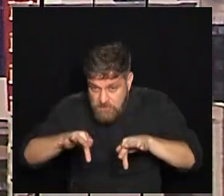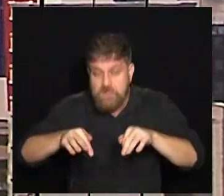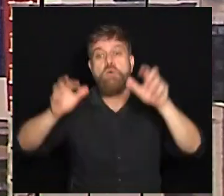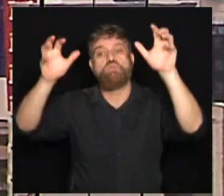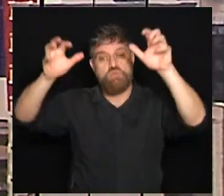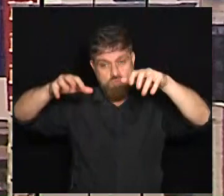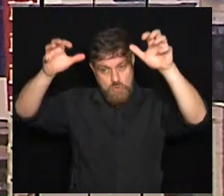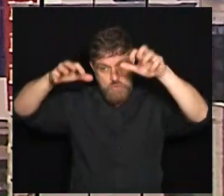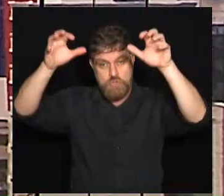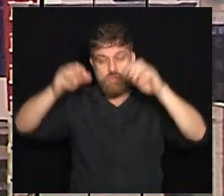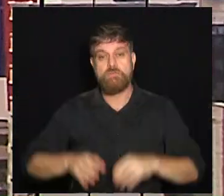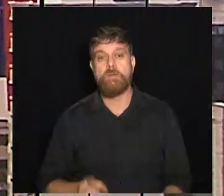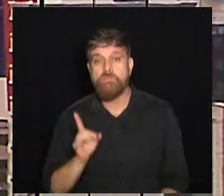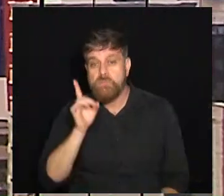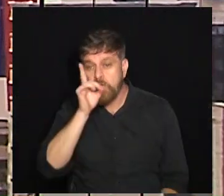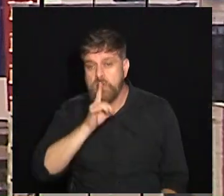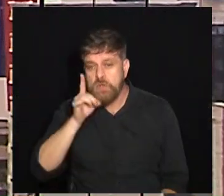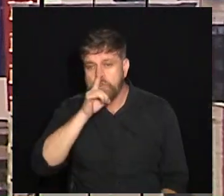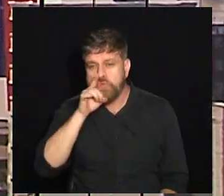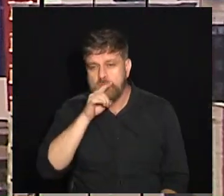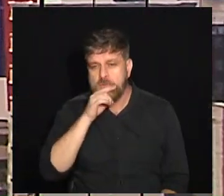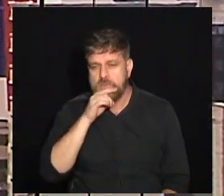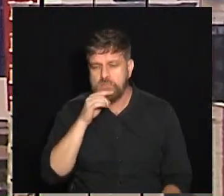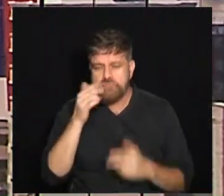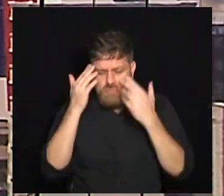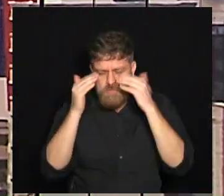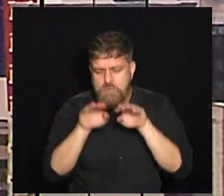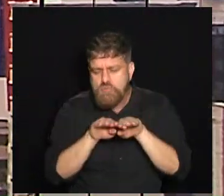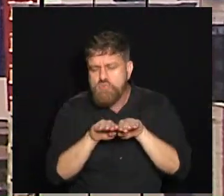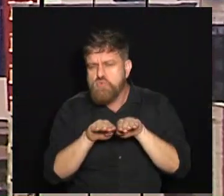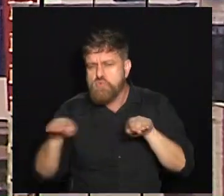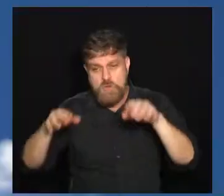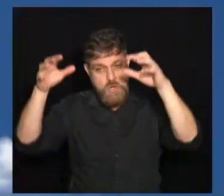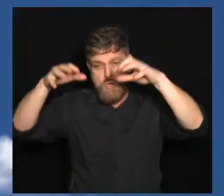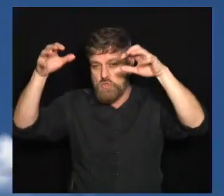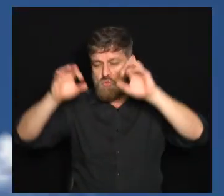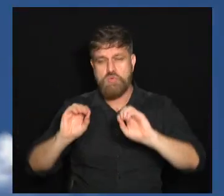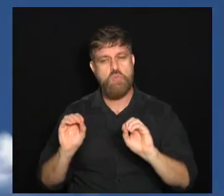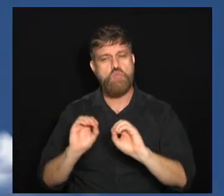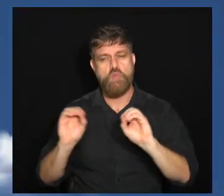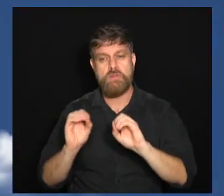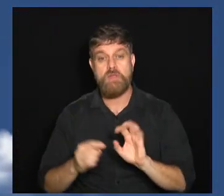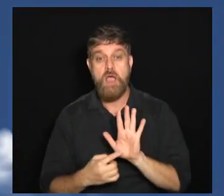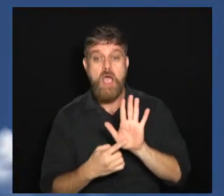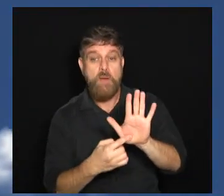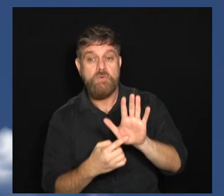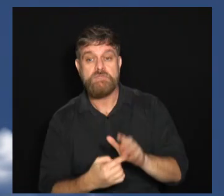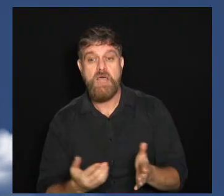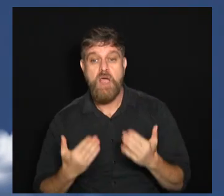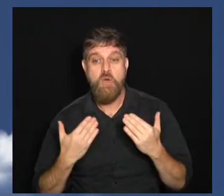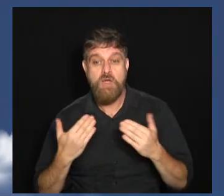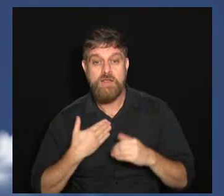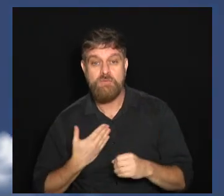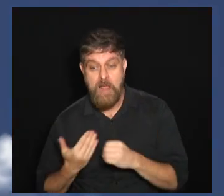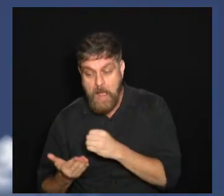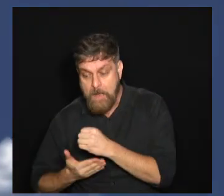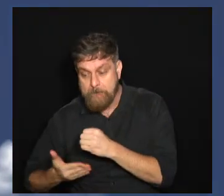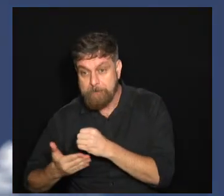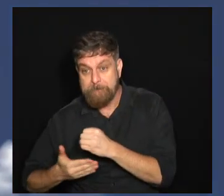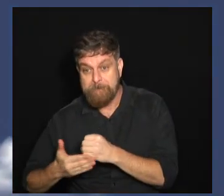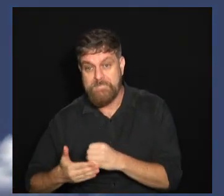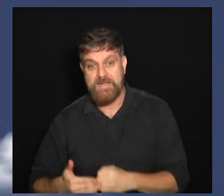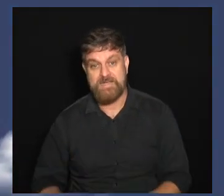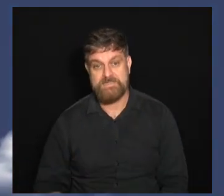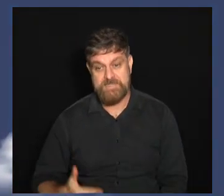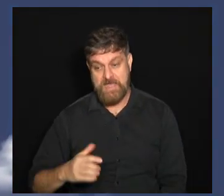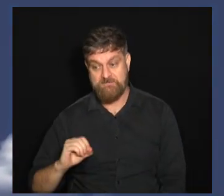domingo o dia deve ficar estável e não deve chover. Vamos às temperaturas então. No sábado, mínima de 20 e a